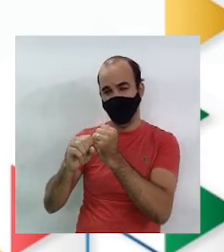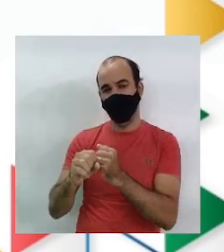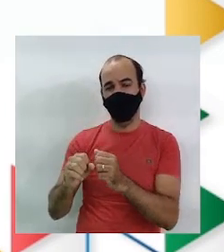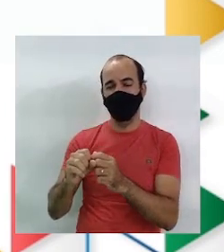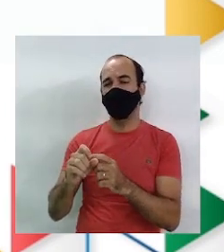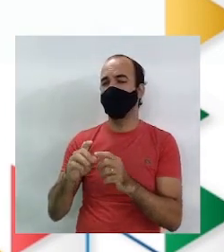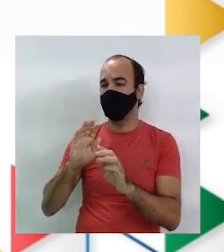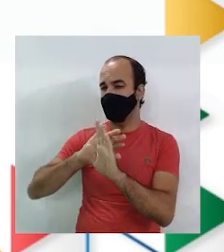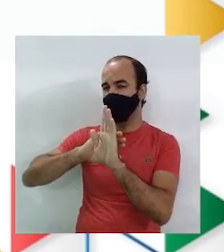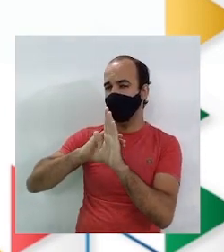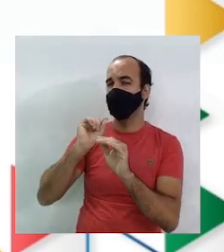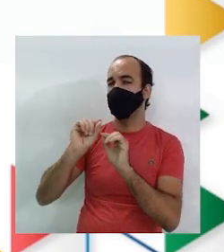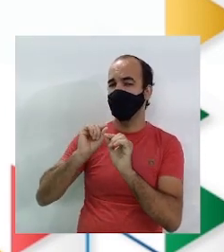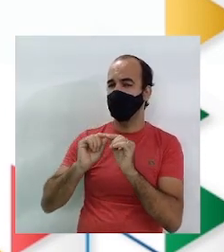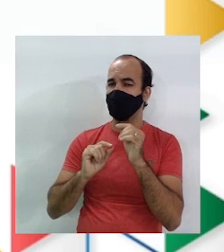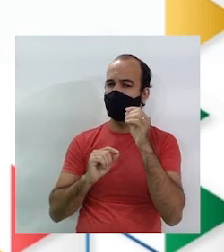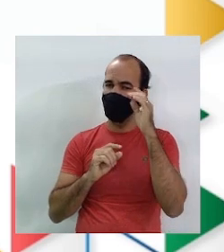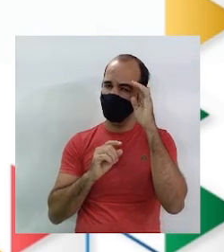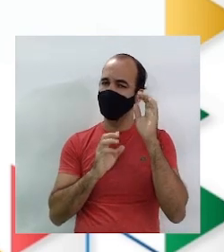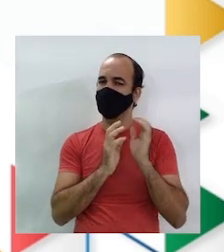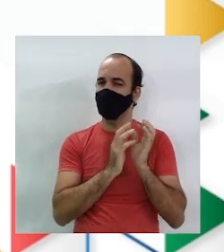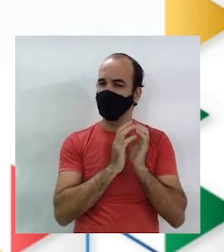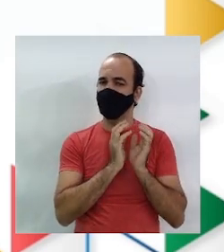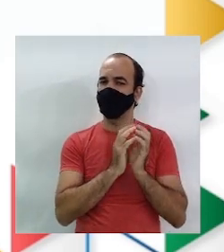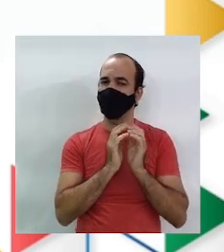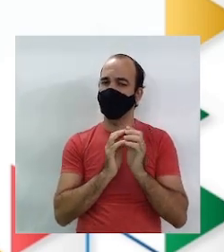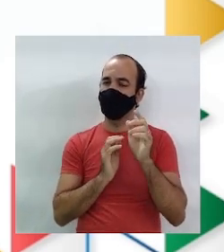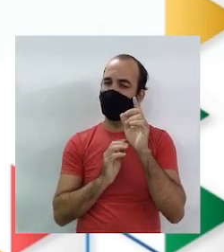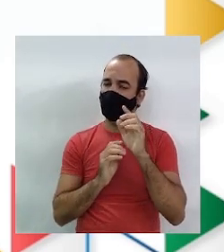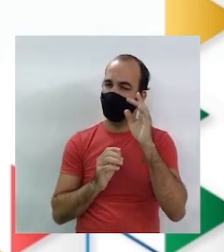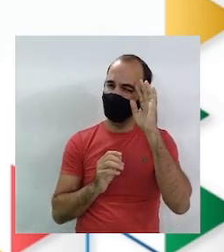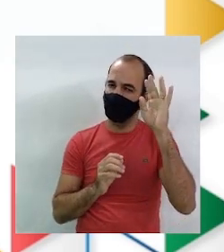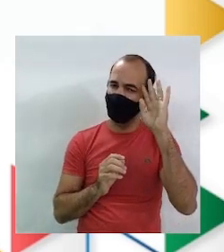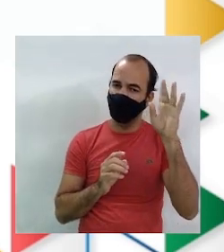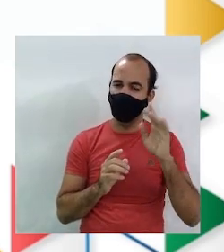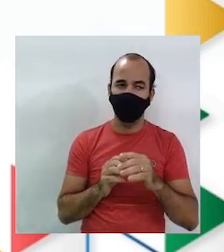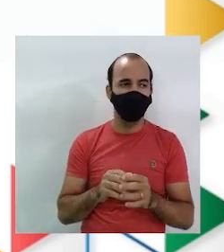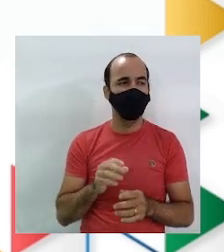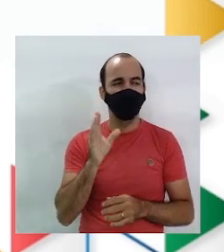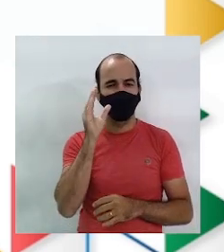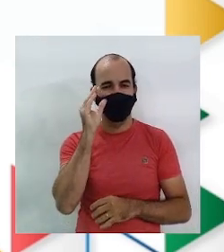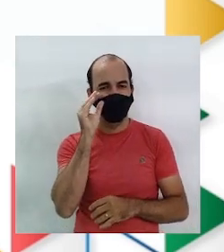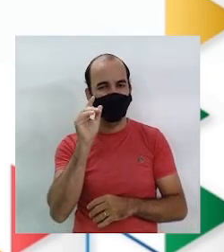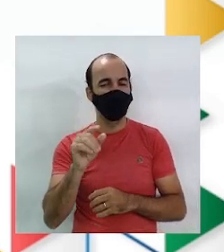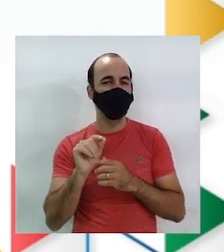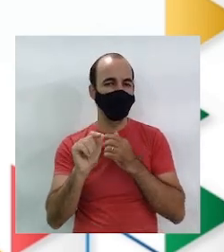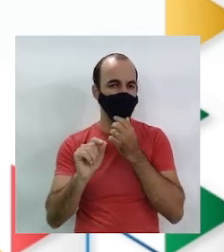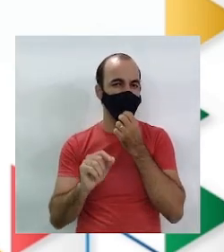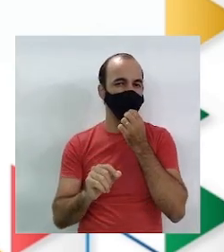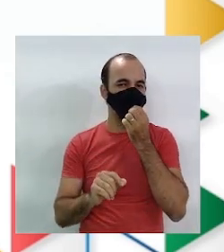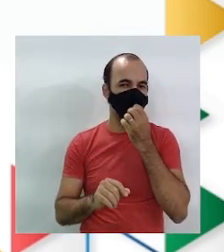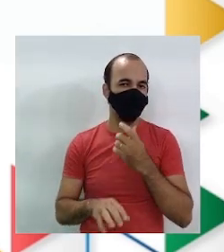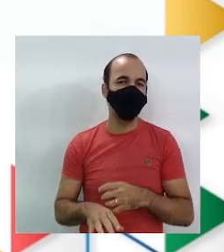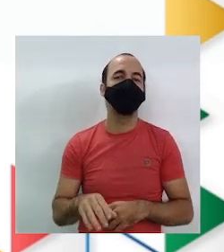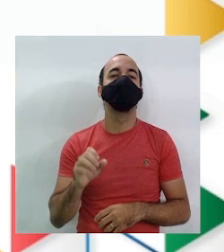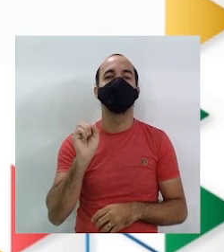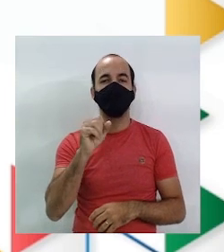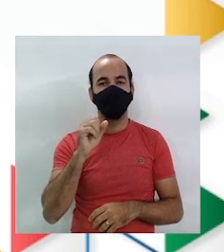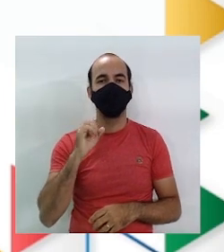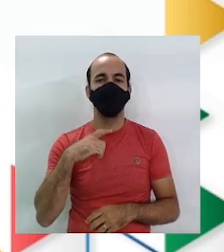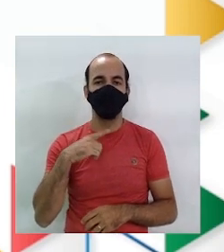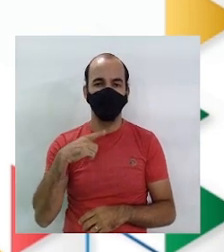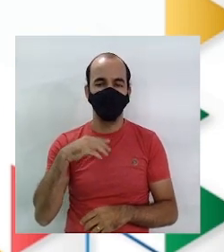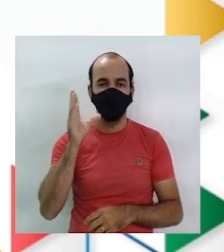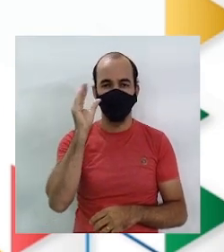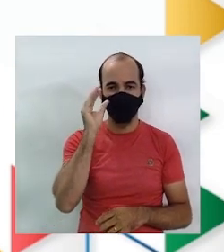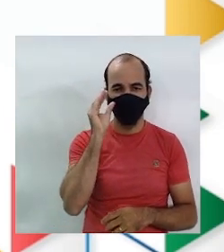uma reflexão. E nós temos uma curiosidade, não é isso? Isso, essa curiosidade pouca gente sabe,